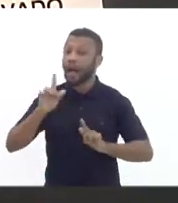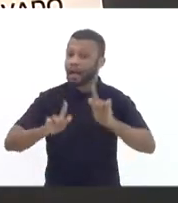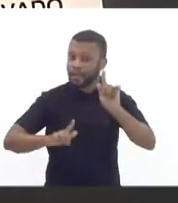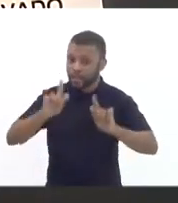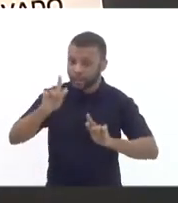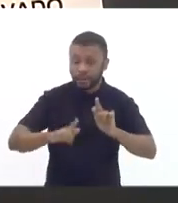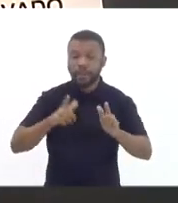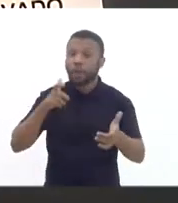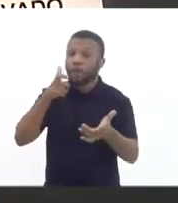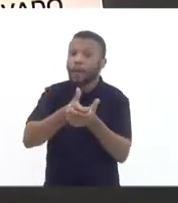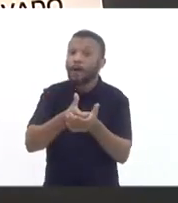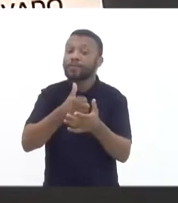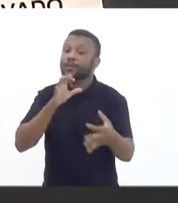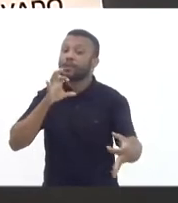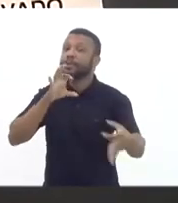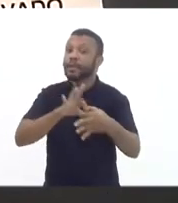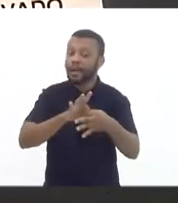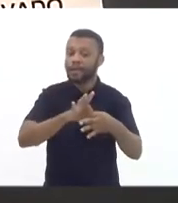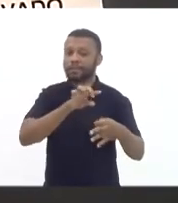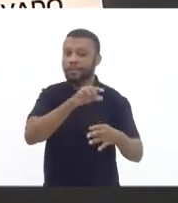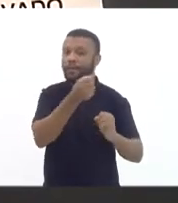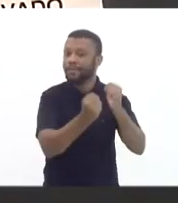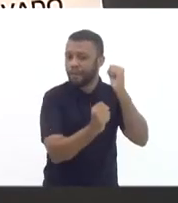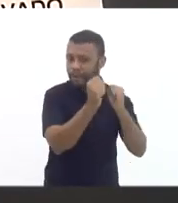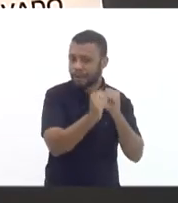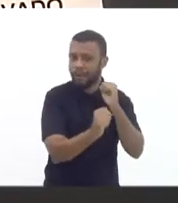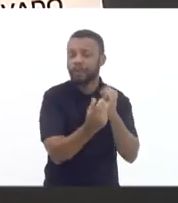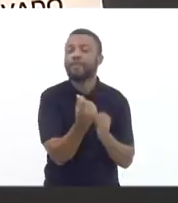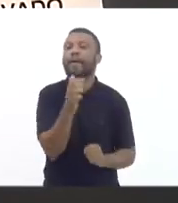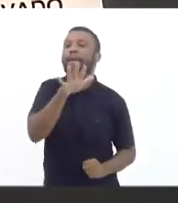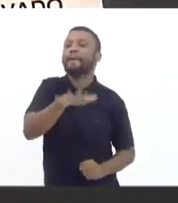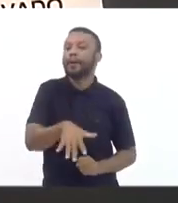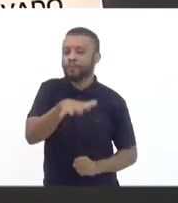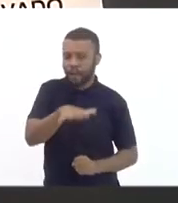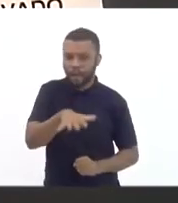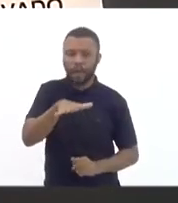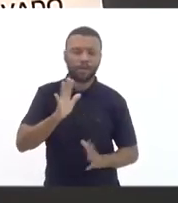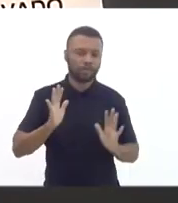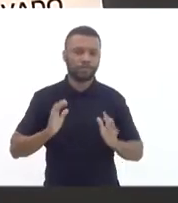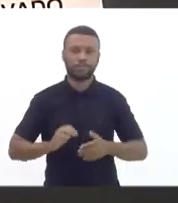comprando direto do fabricante, isso é muito mais barato. Não é? Bom,